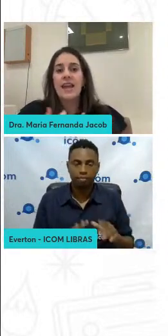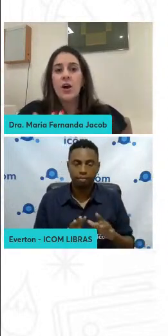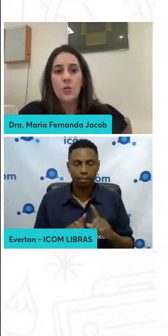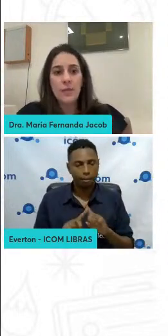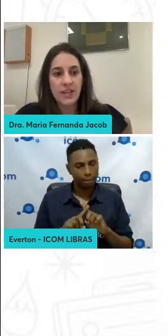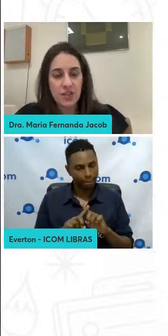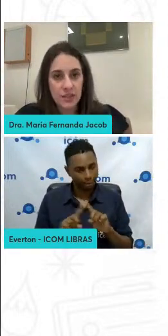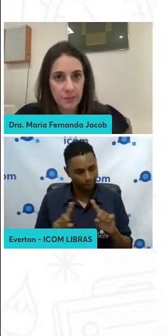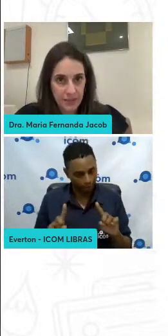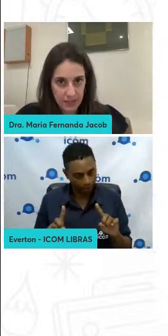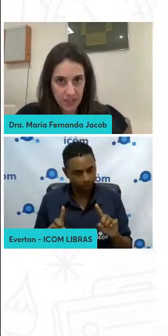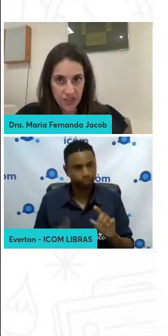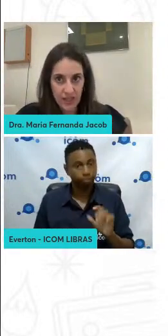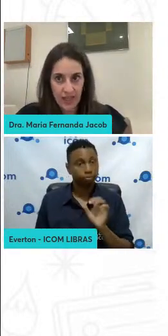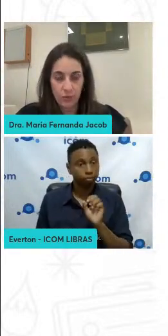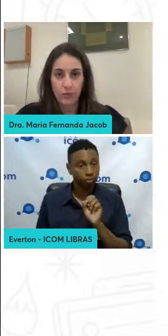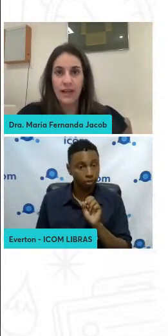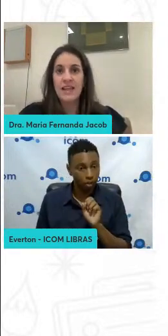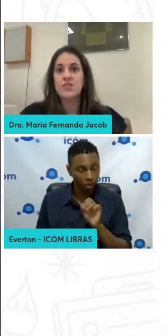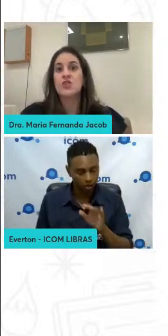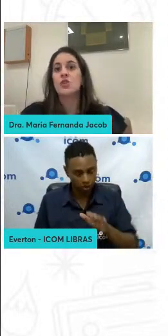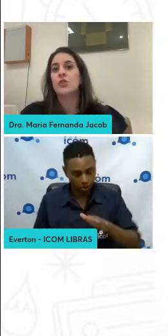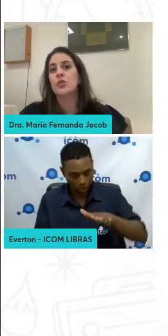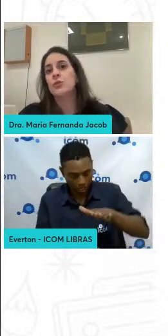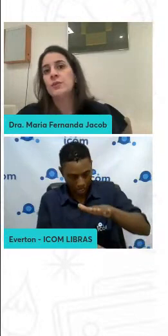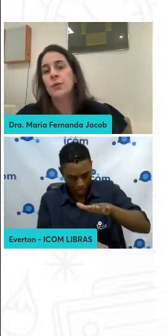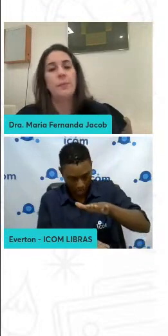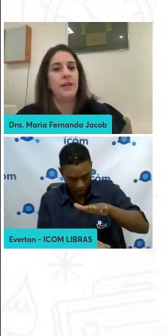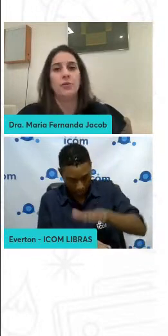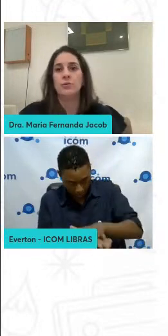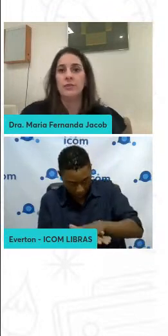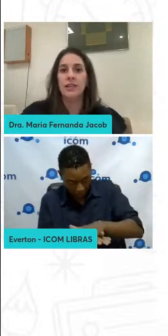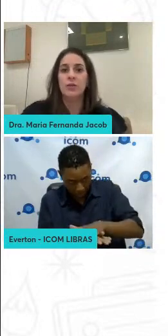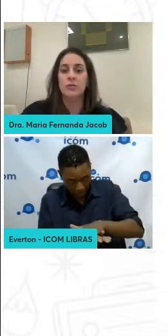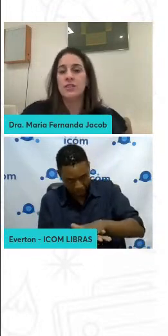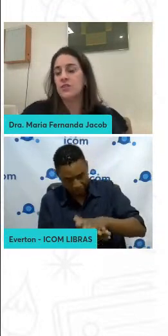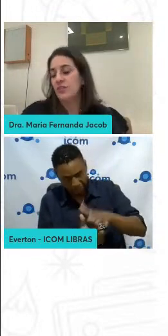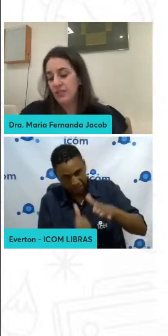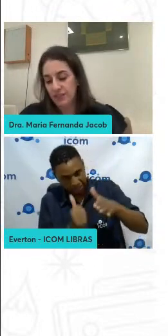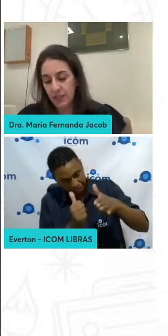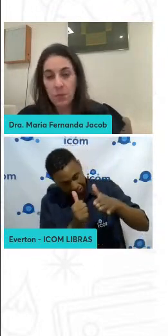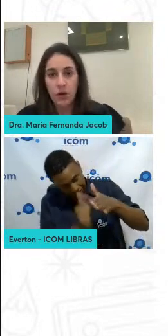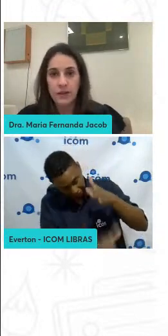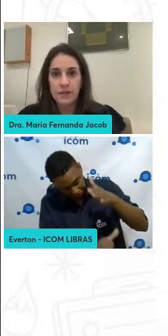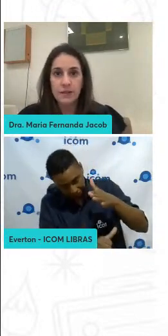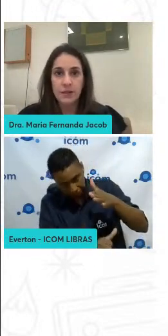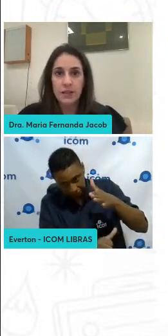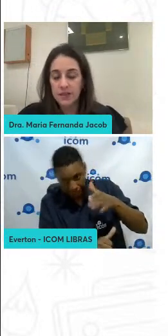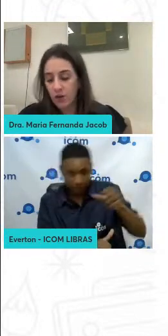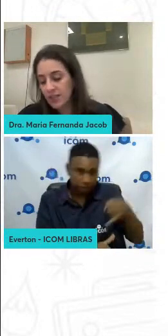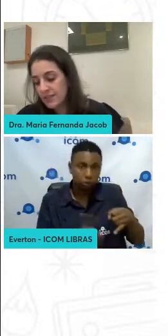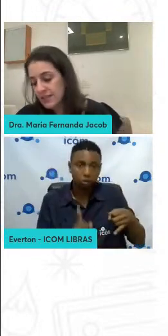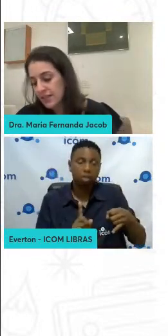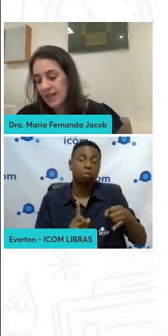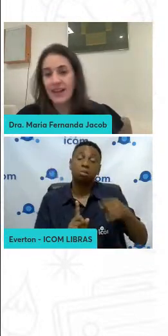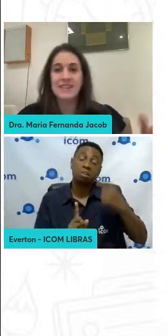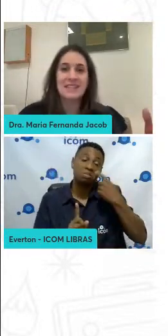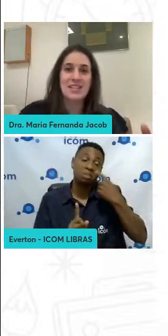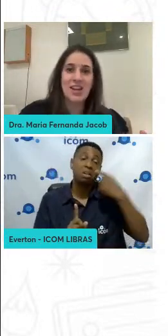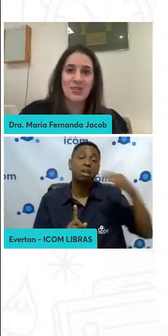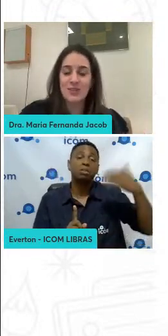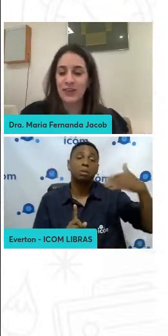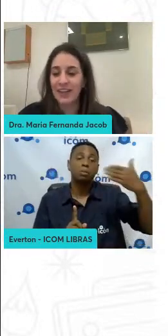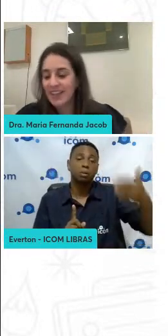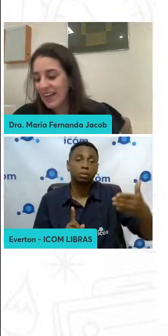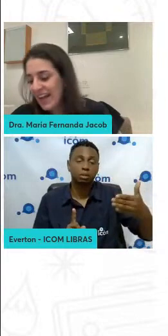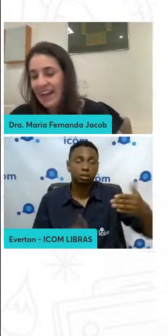se realmente essa pecinha de Lego lesionou o teu pé ou não, você só vai ver depois. Você olha assim, aí você